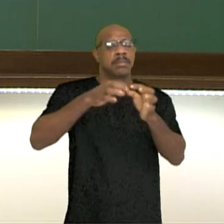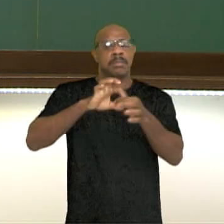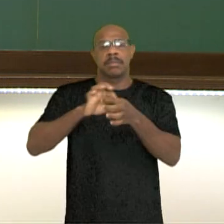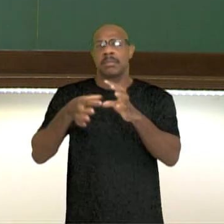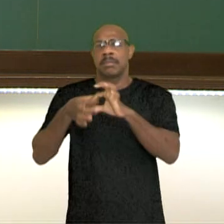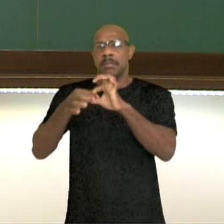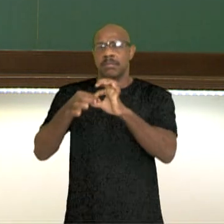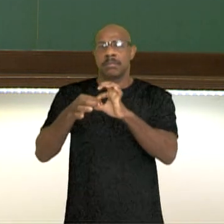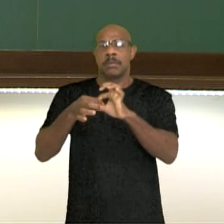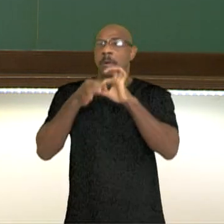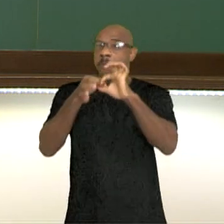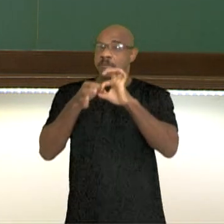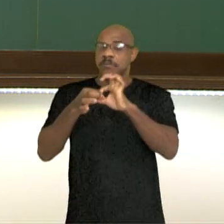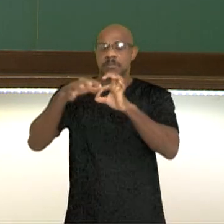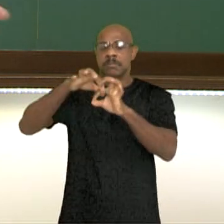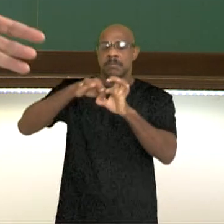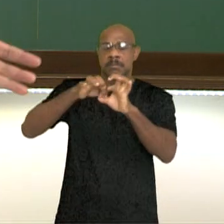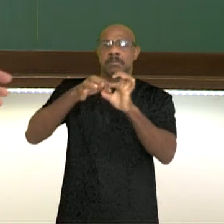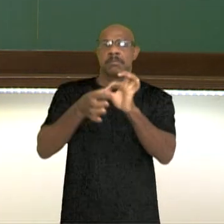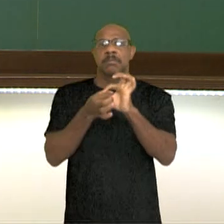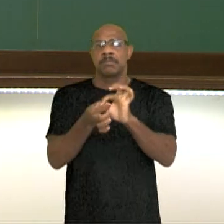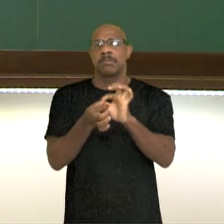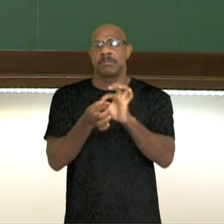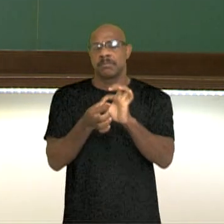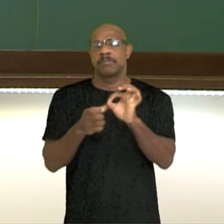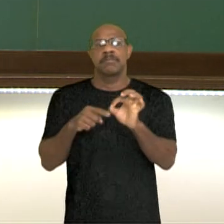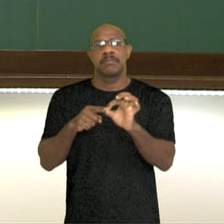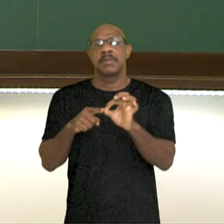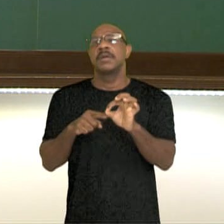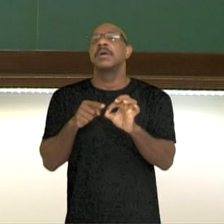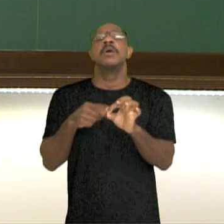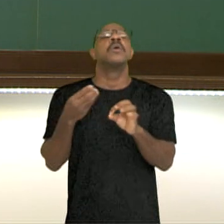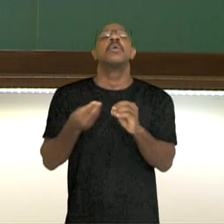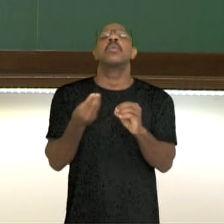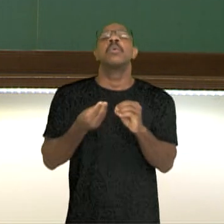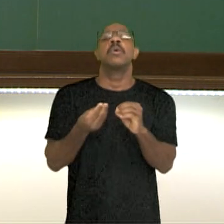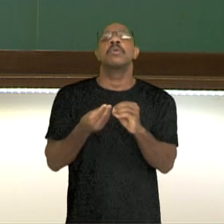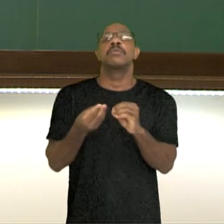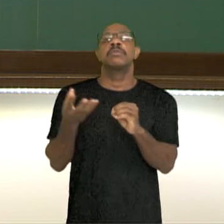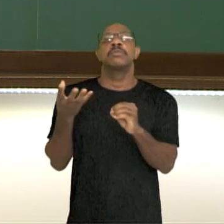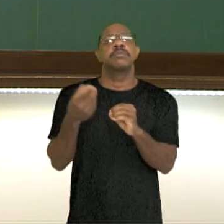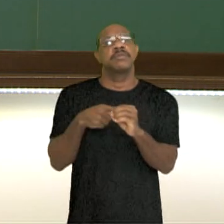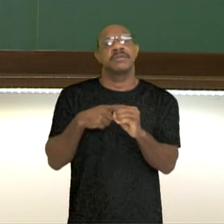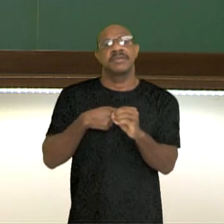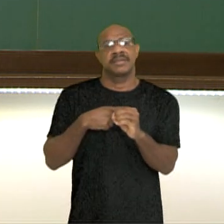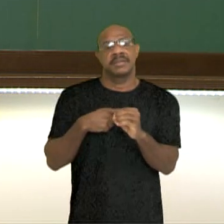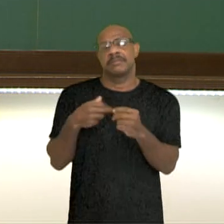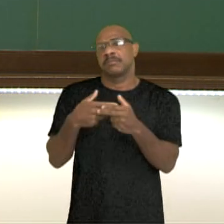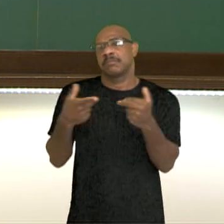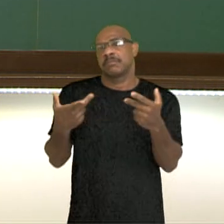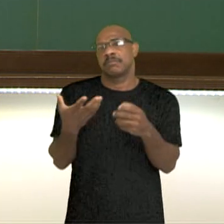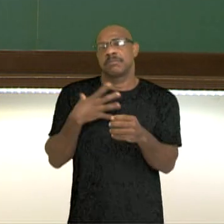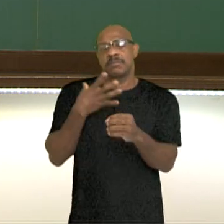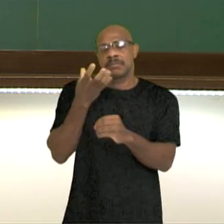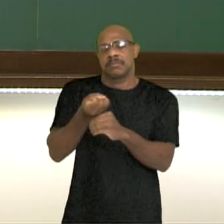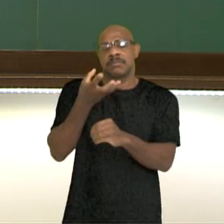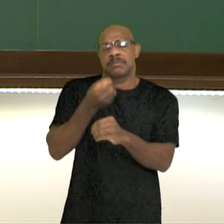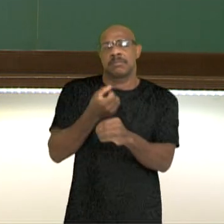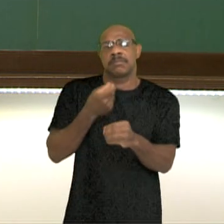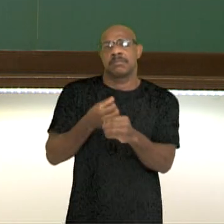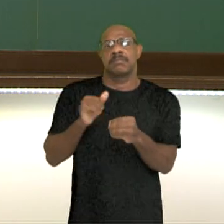adquirir estabilidade energética. E, professor, quando eles vão adquirir essa estabilidade? Eu já sei quando vou ficar